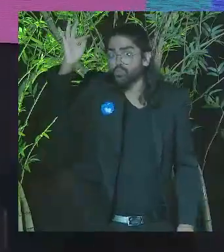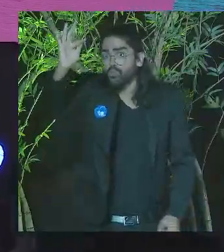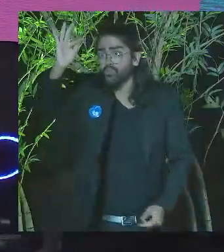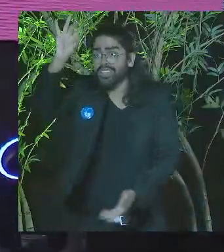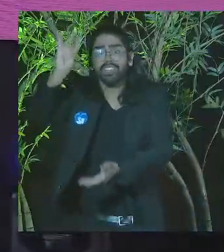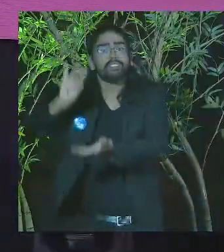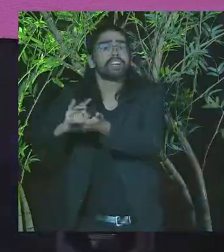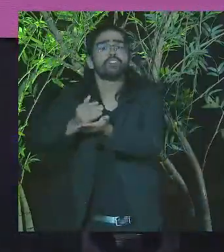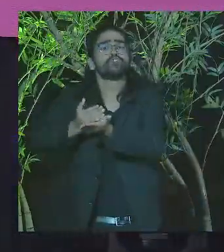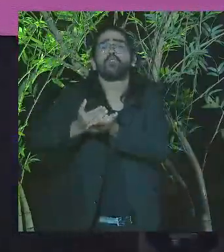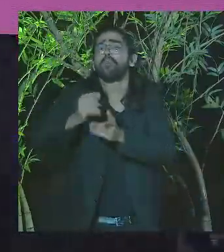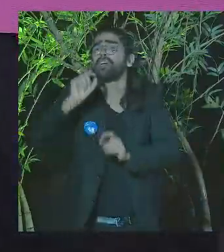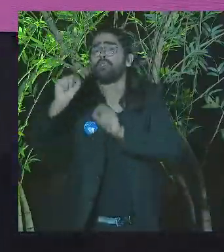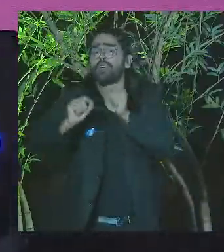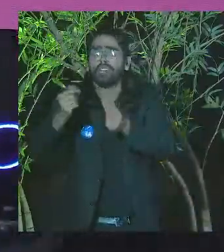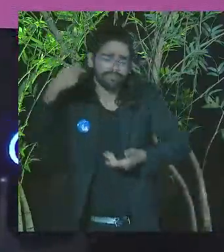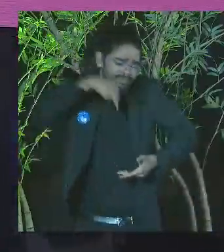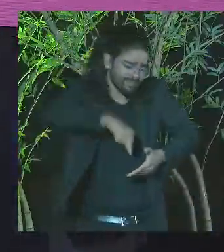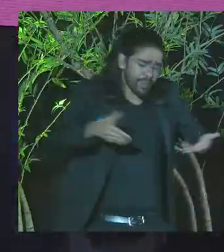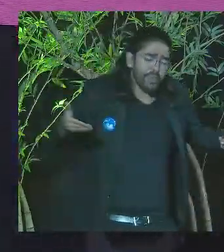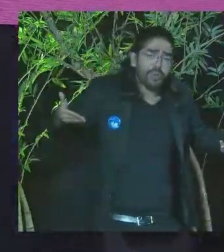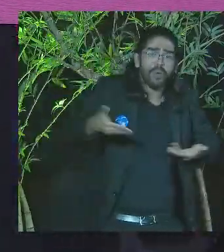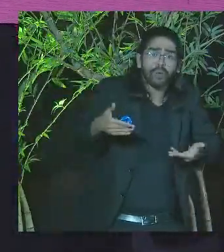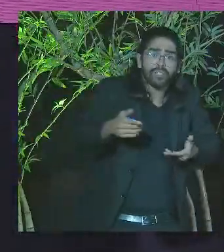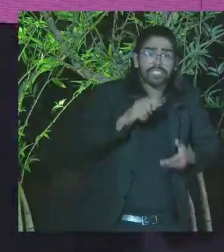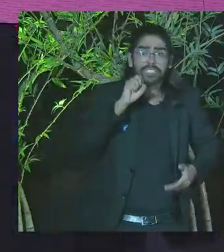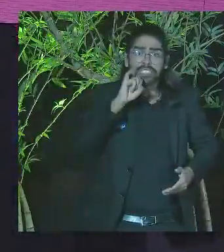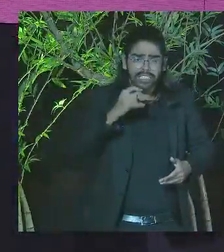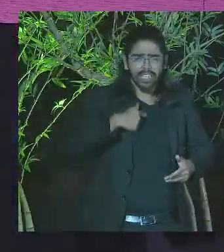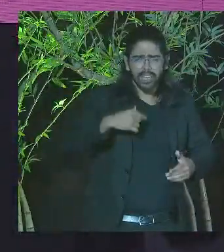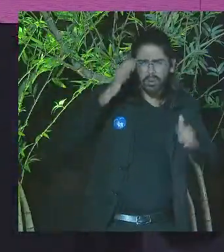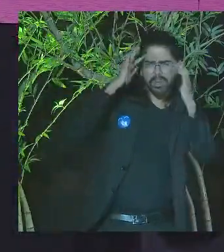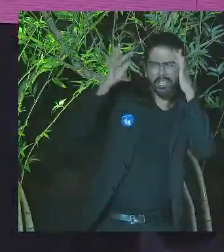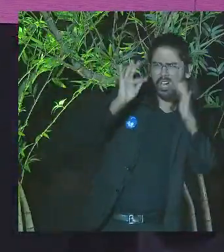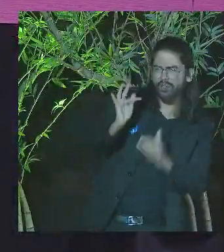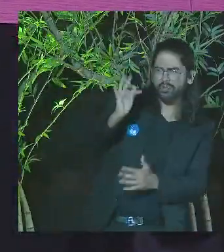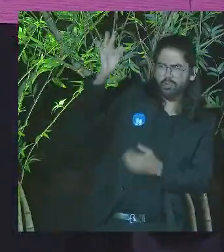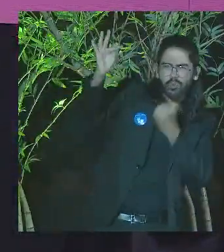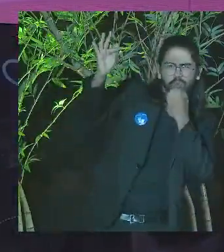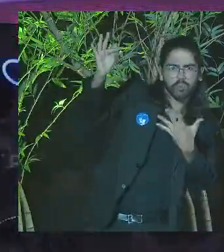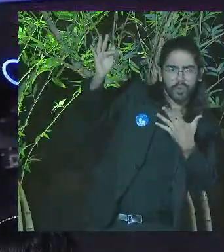a forma como você imagina o futuro determina aquilo que você vai fazer agora. Se você não tem